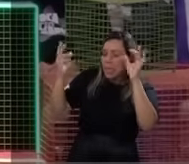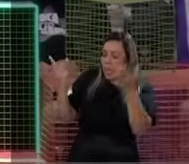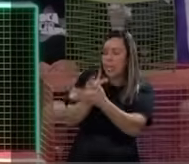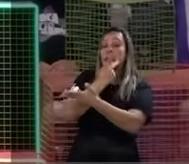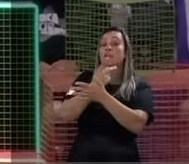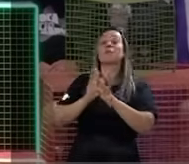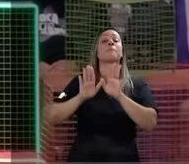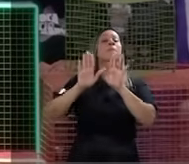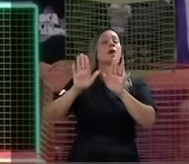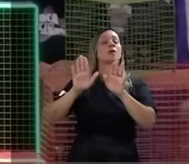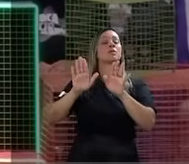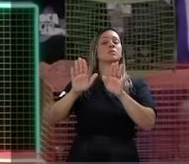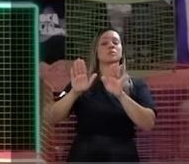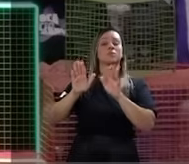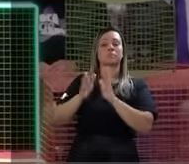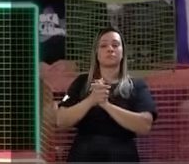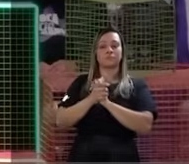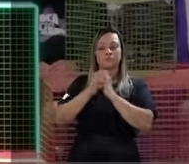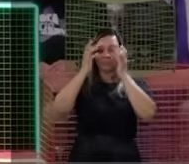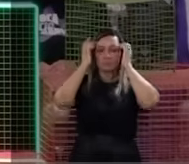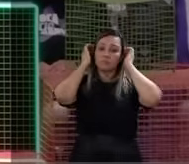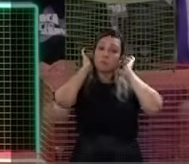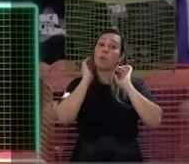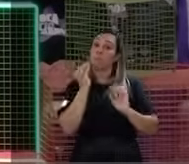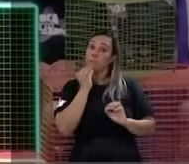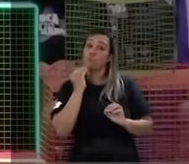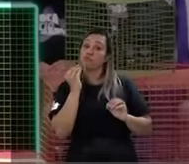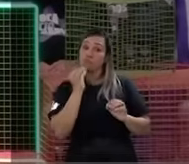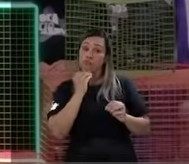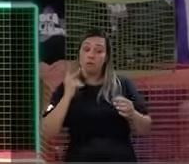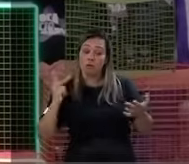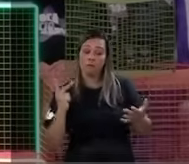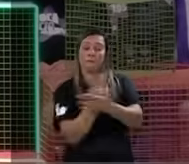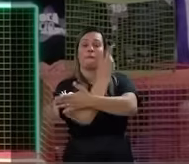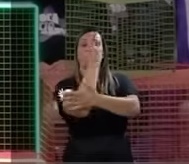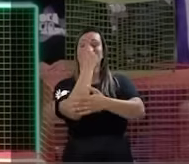Mas fala com autoridade, que só está começando. Diga, tinha tudo para dar errado.